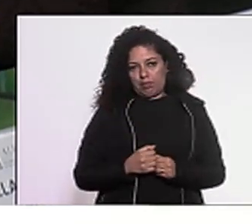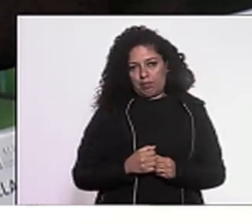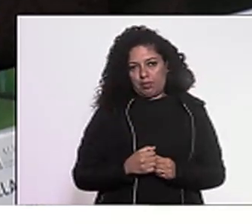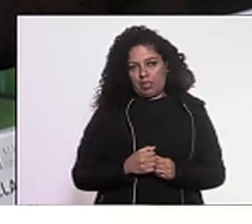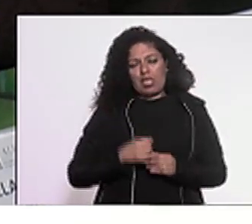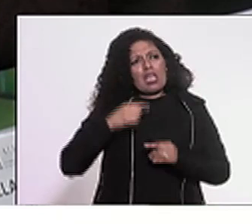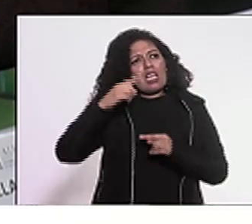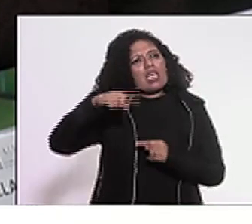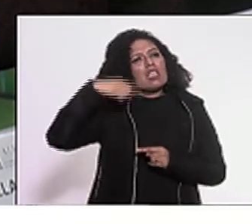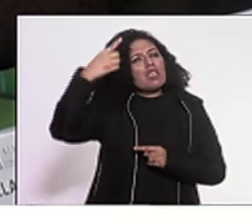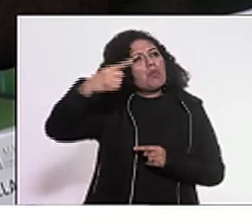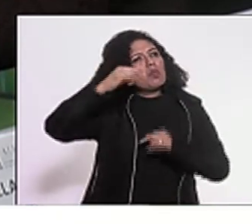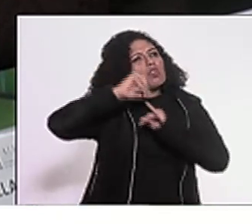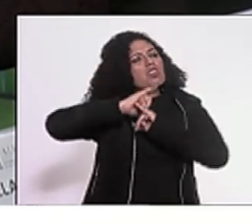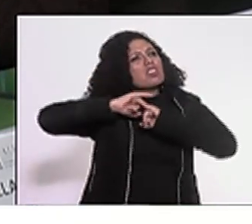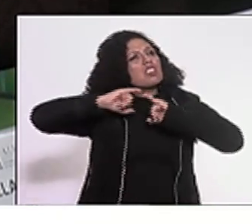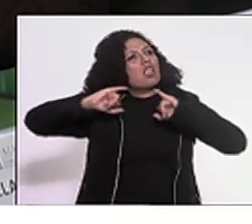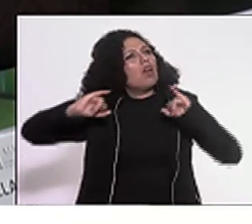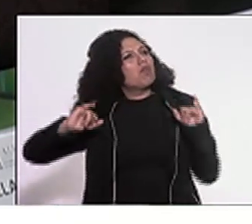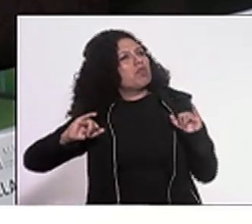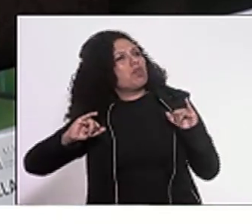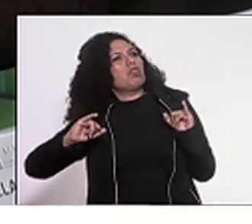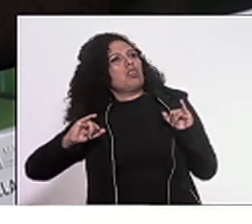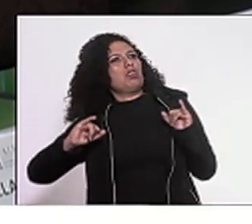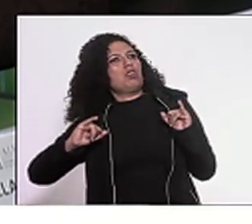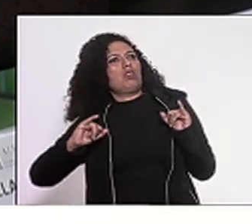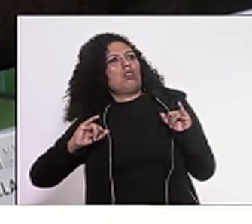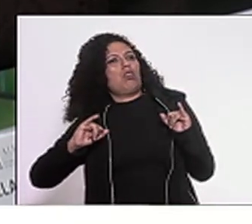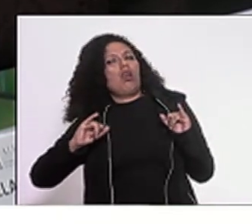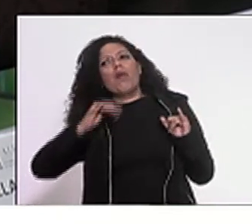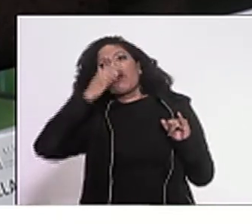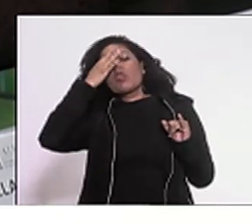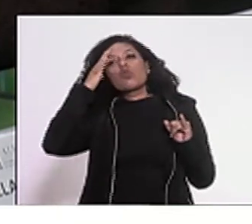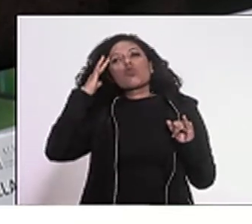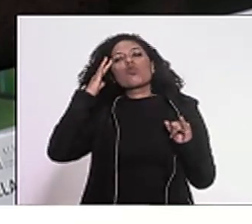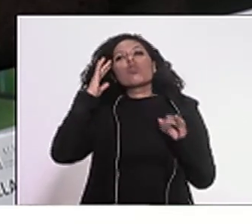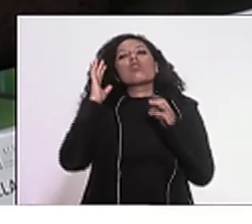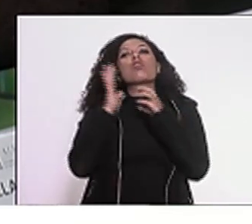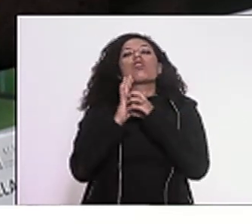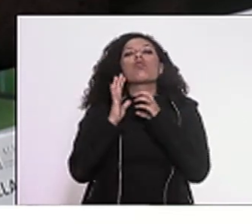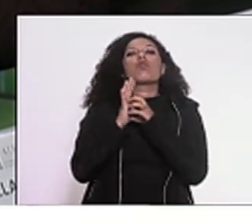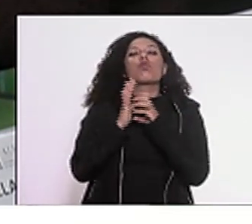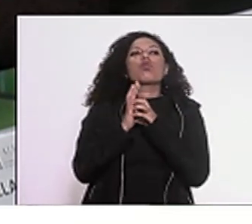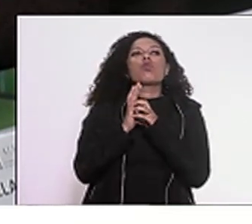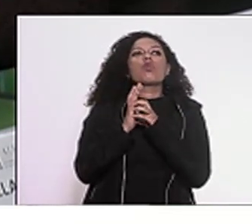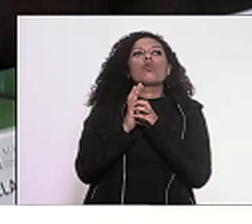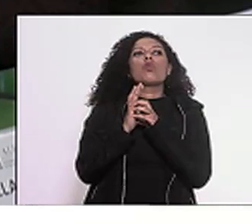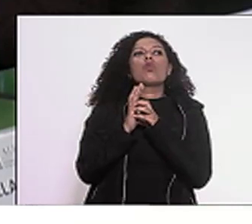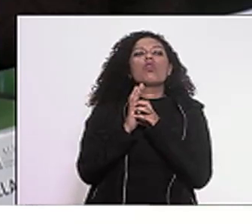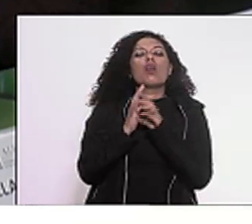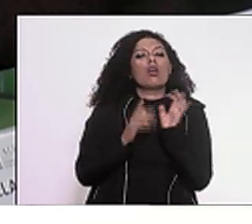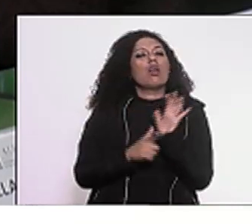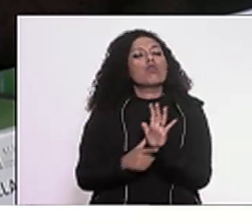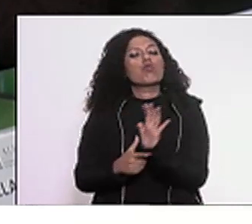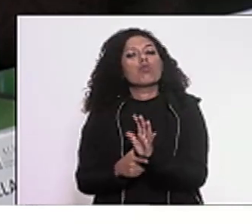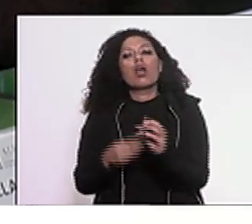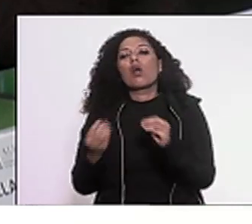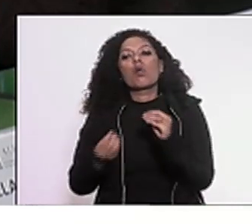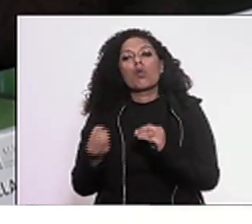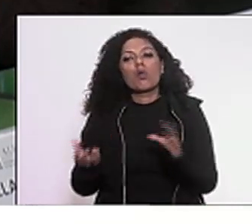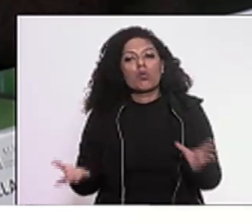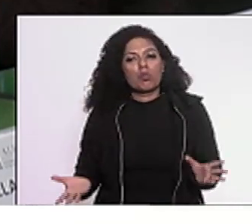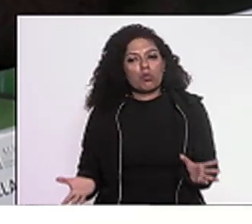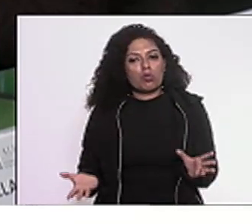da denúncia, né? O suporte que esse profissional vai precisar ter. Porque, como o colega falou, né,